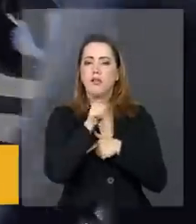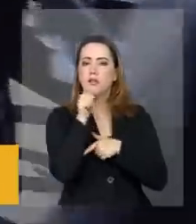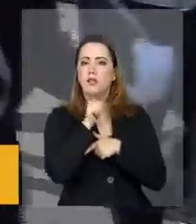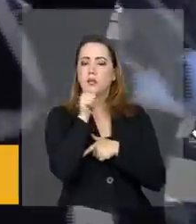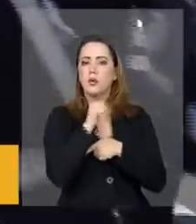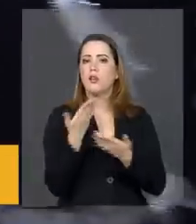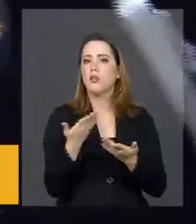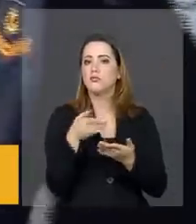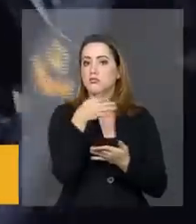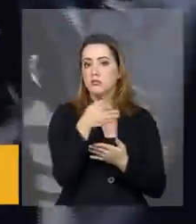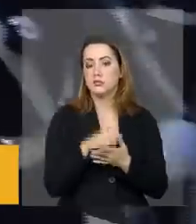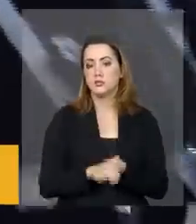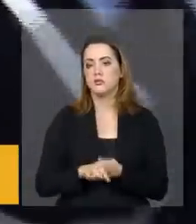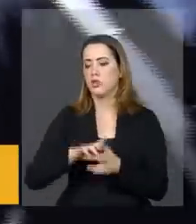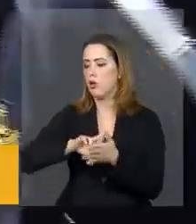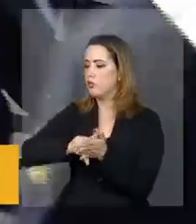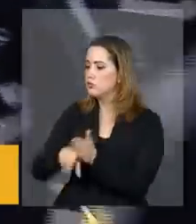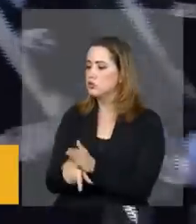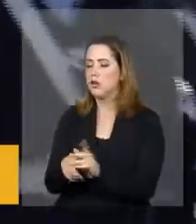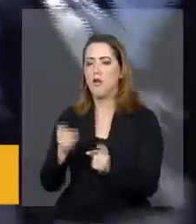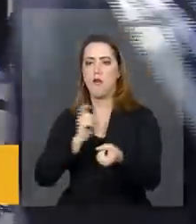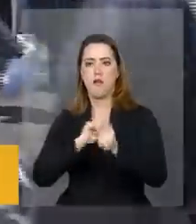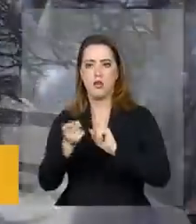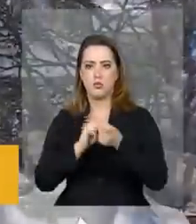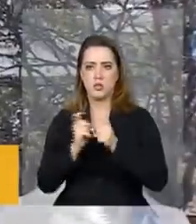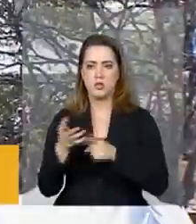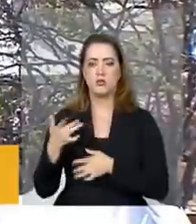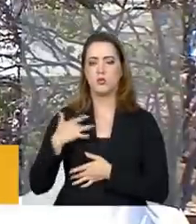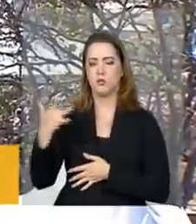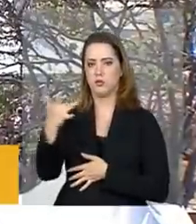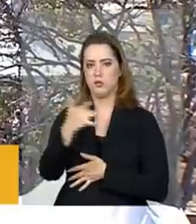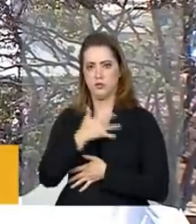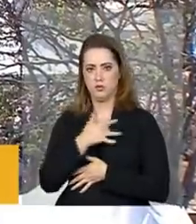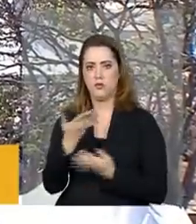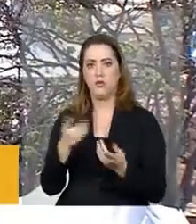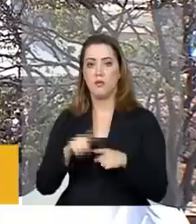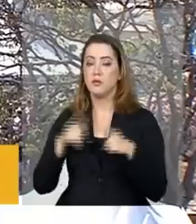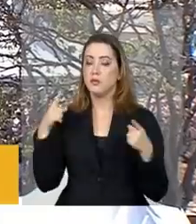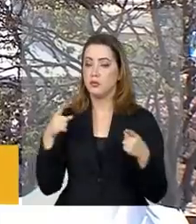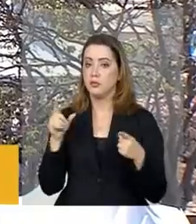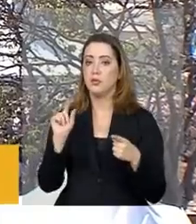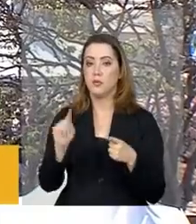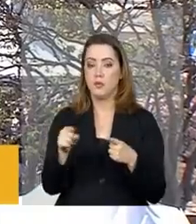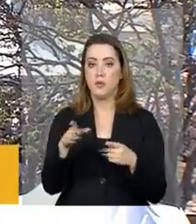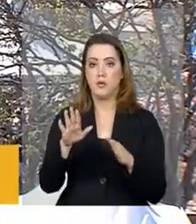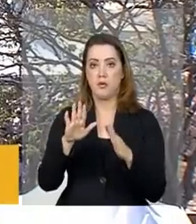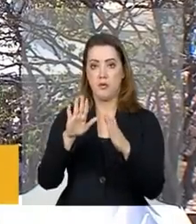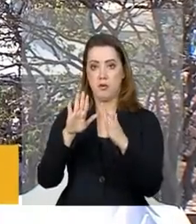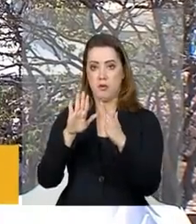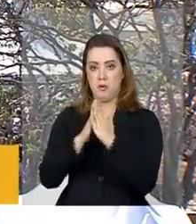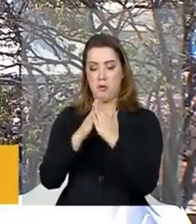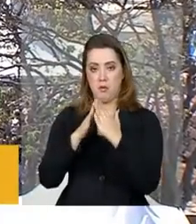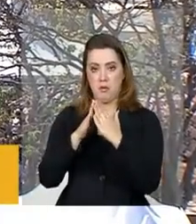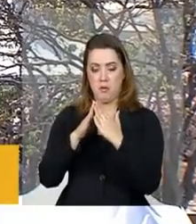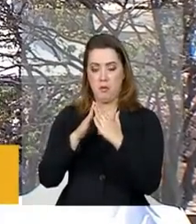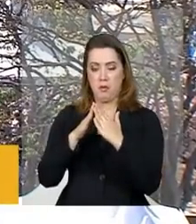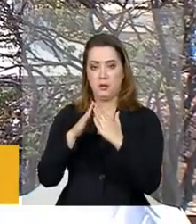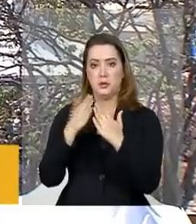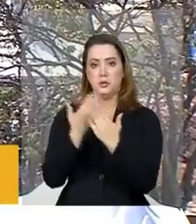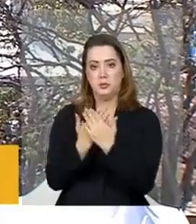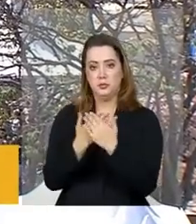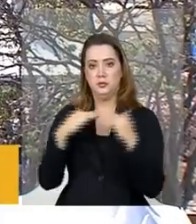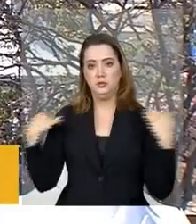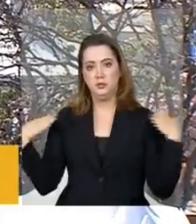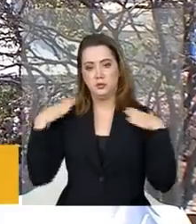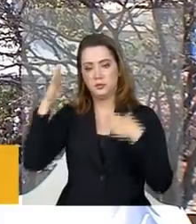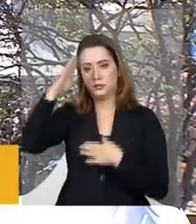diversas funções, administrativas, na área de saúde, né? Mas na escola naval caracteriza pela primeira vez uma aproximação